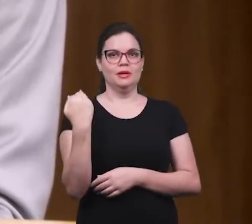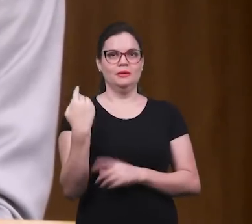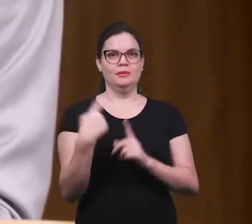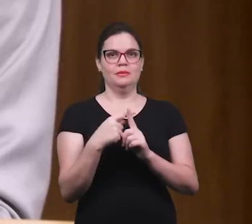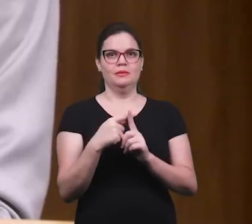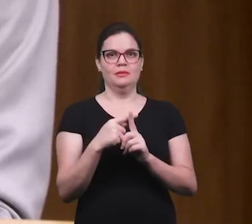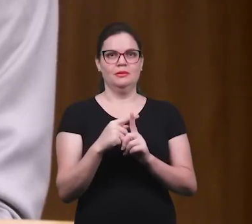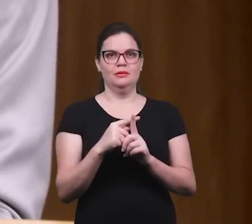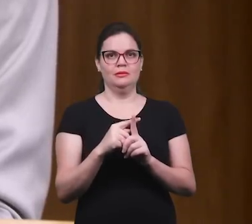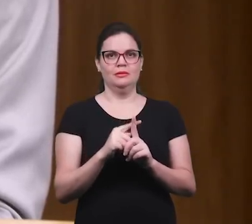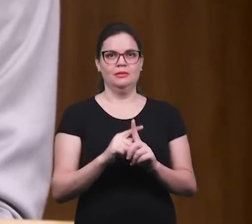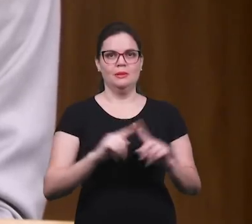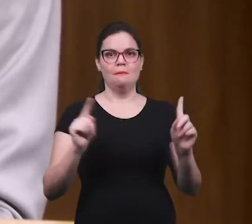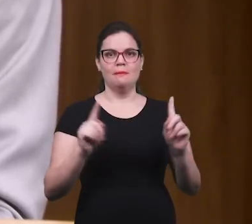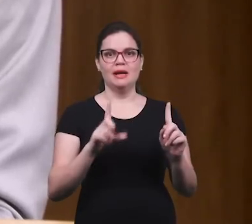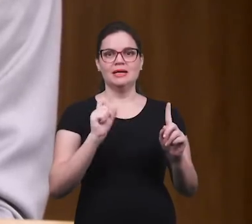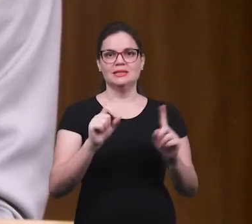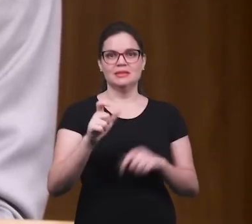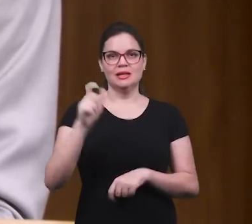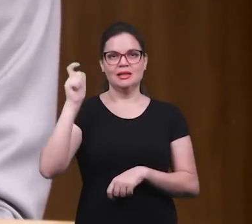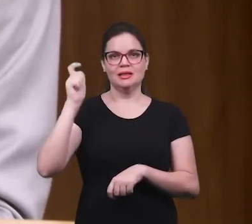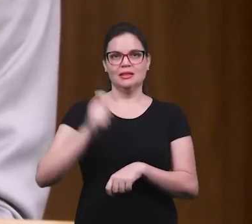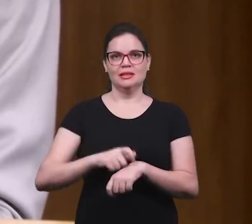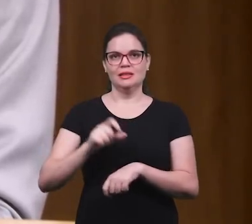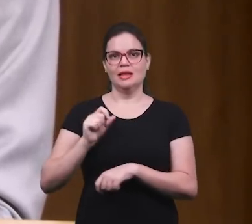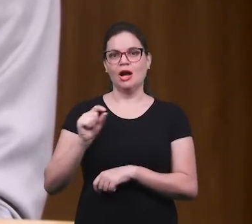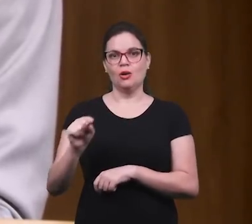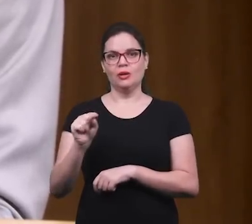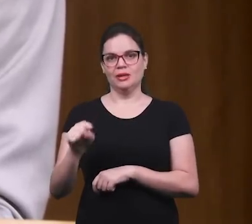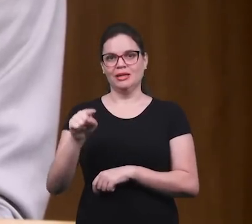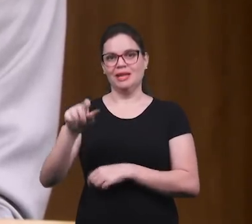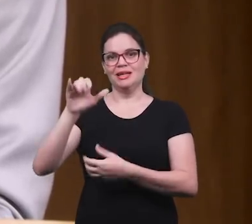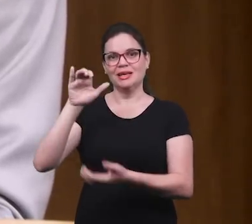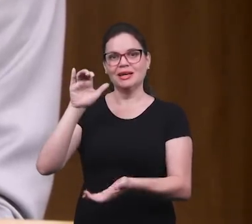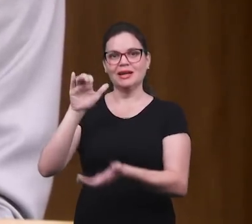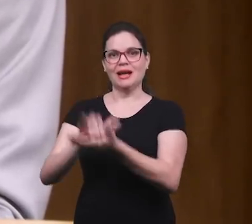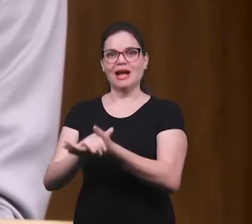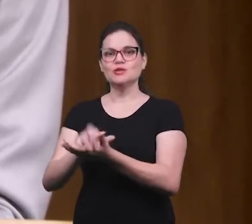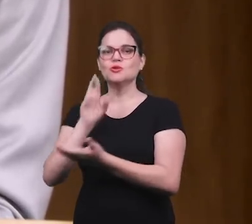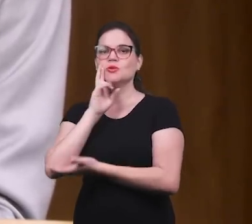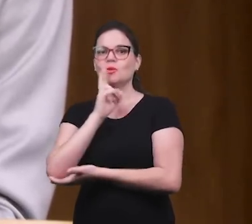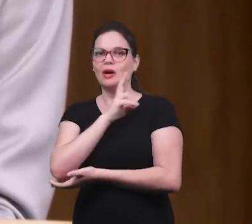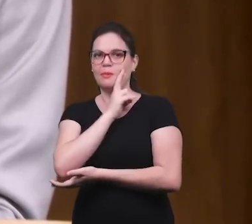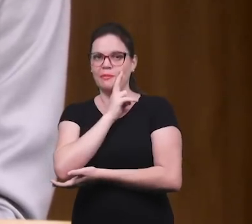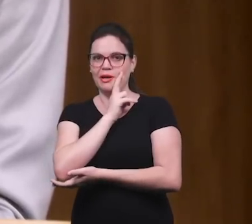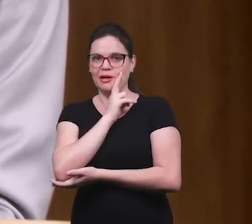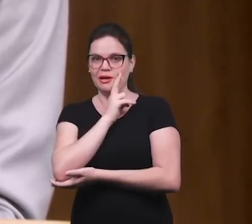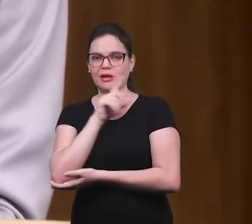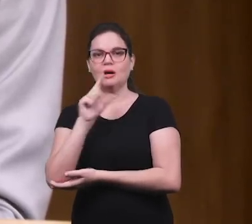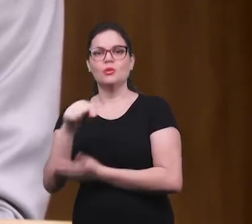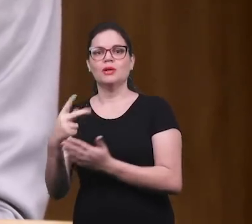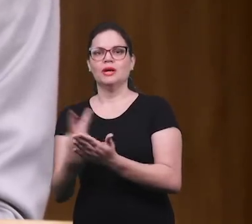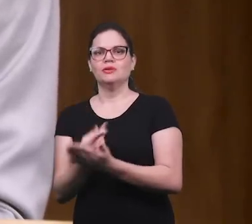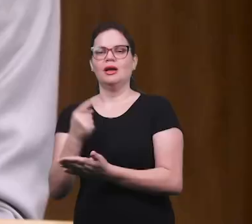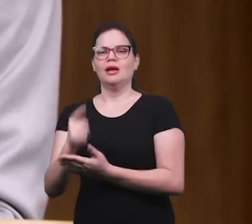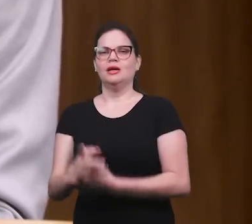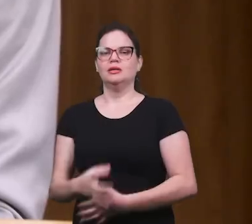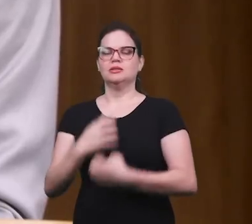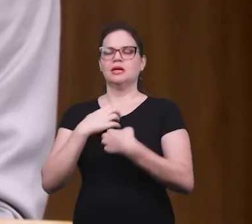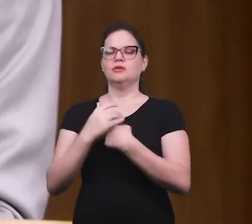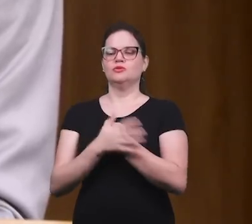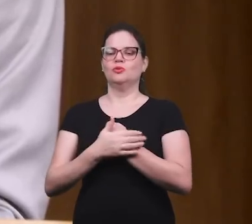foi consolado da morte da sua mãe. Que bênção. Quando ele casa com Rebeca, ele foi curado,